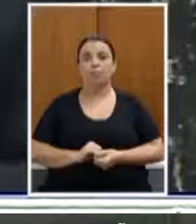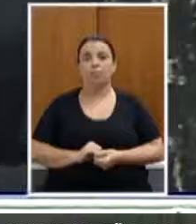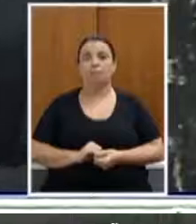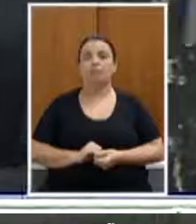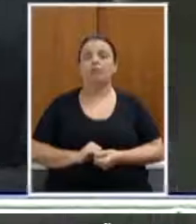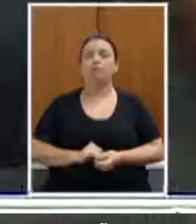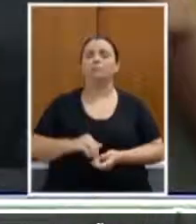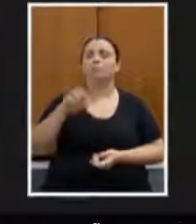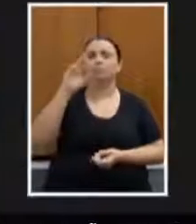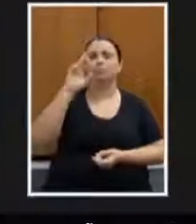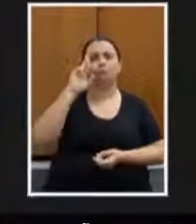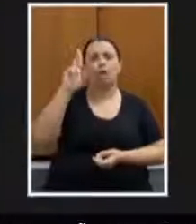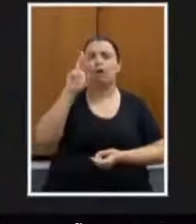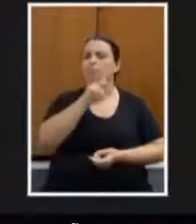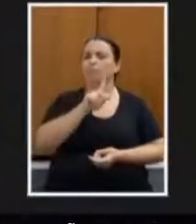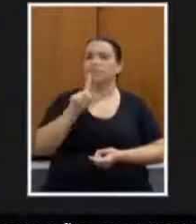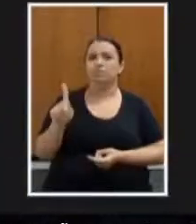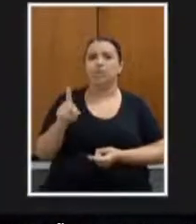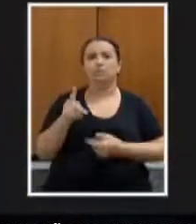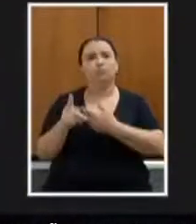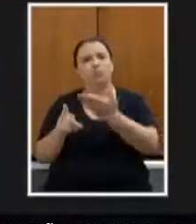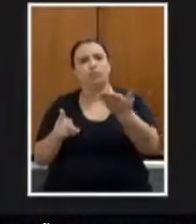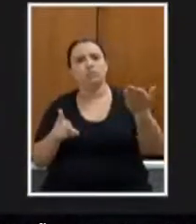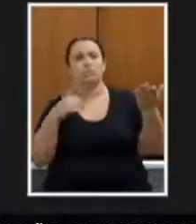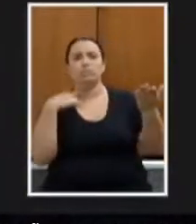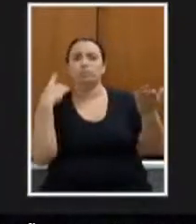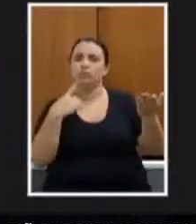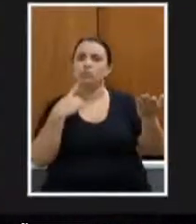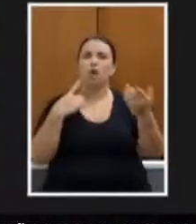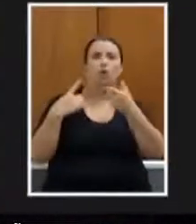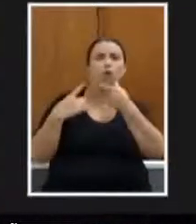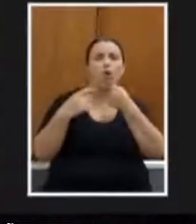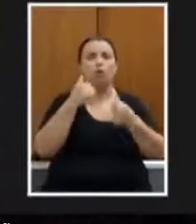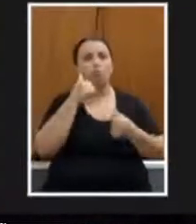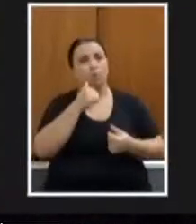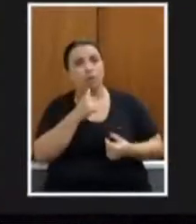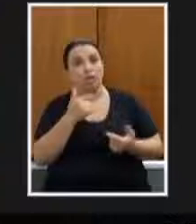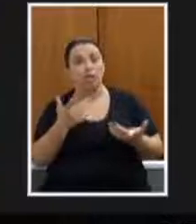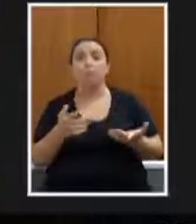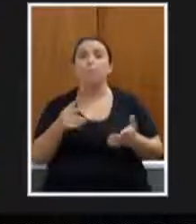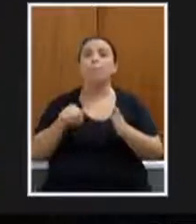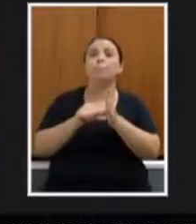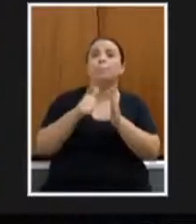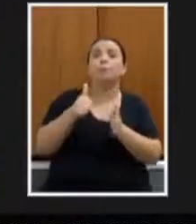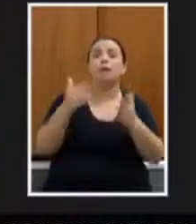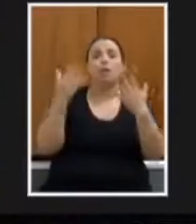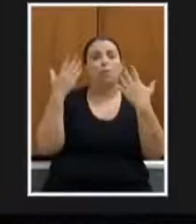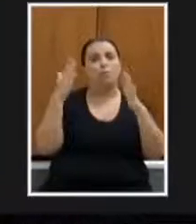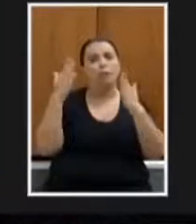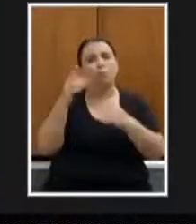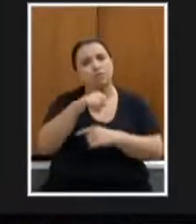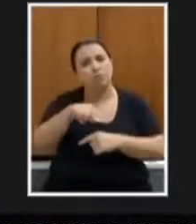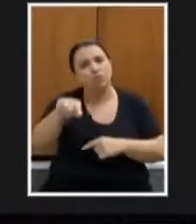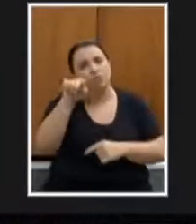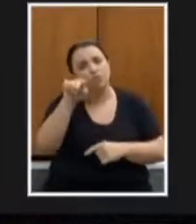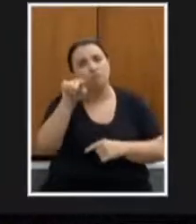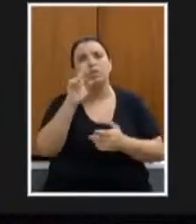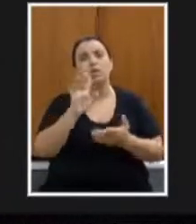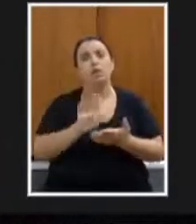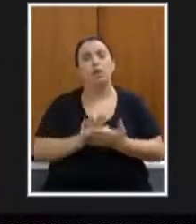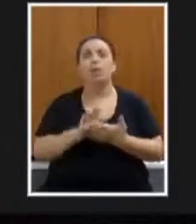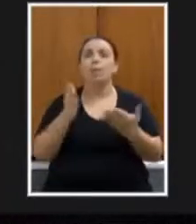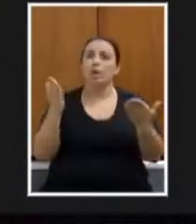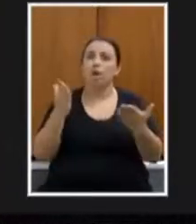Senhor presidente, senhoras e senhores deputados, primeiramente, senhor presidente, gostaria de parabenizar Vossa Excelência para